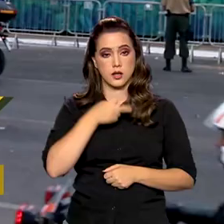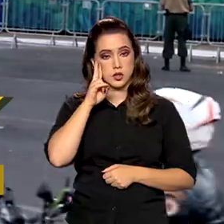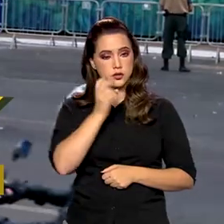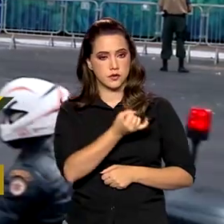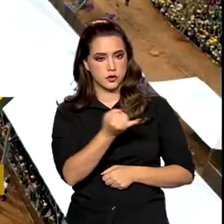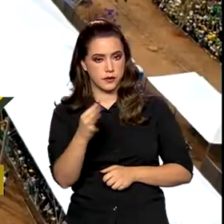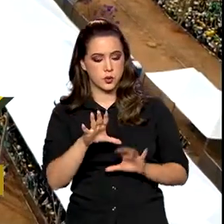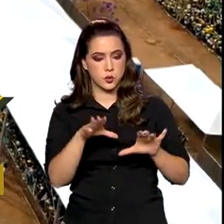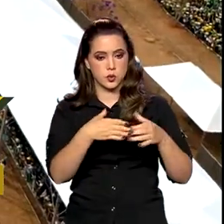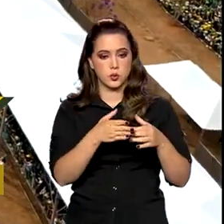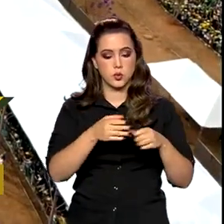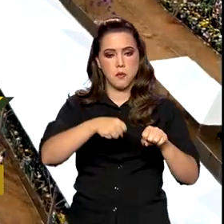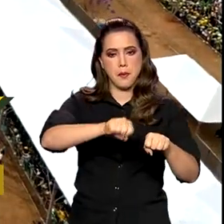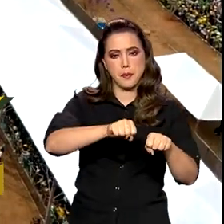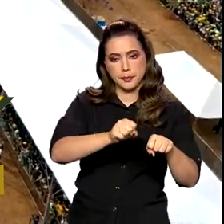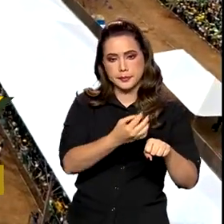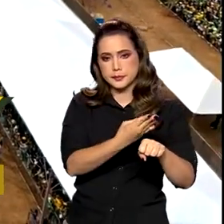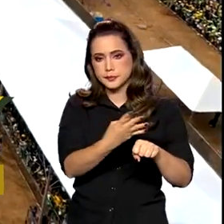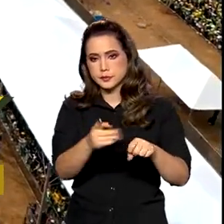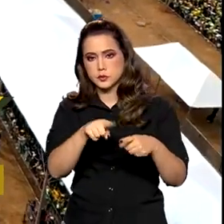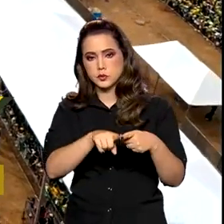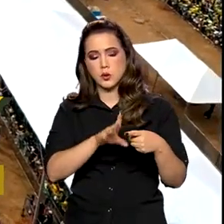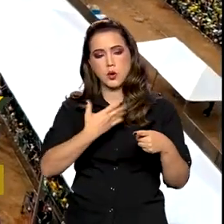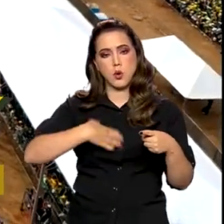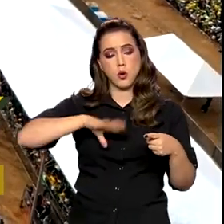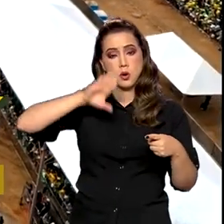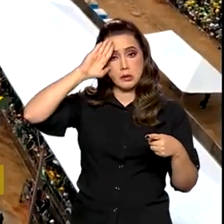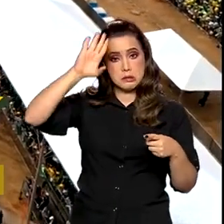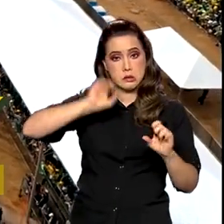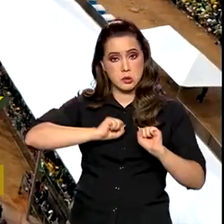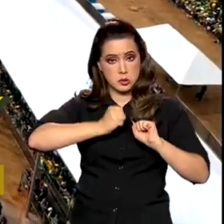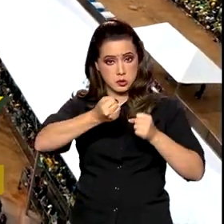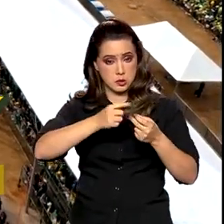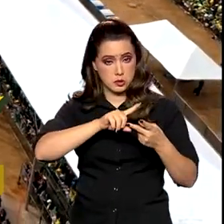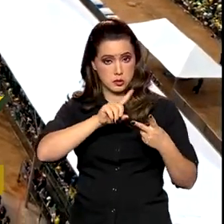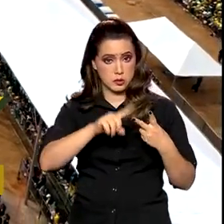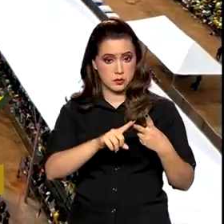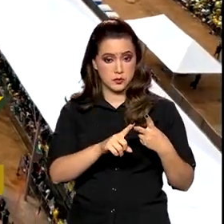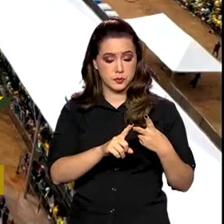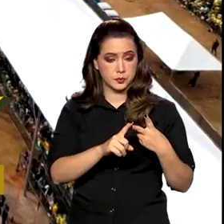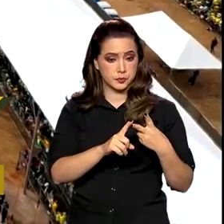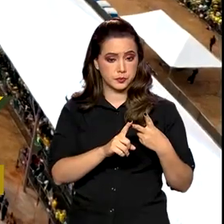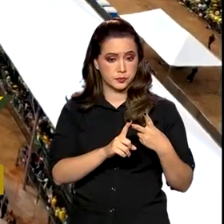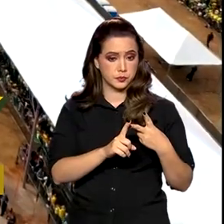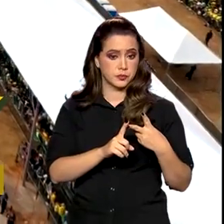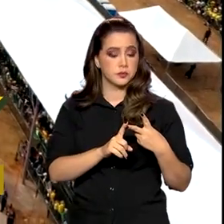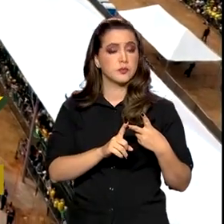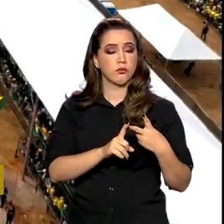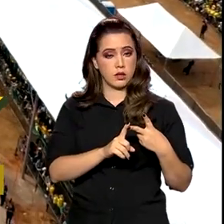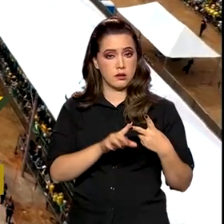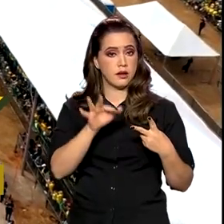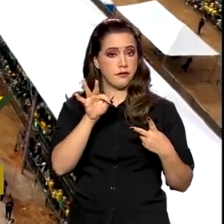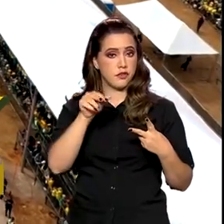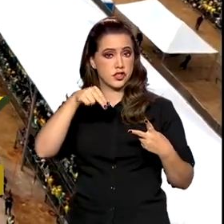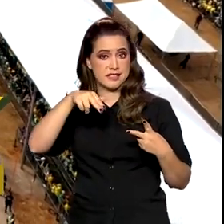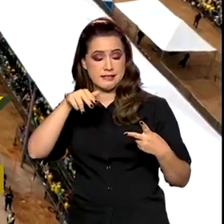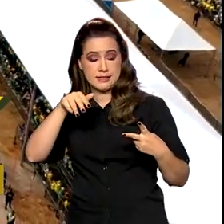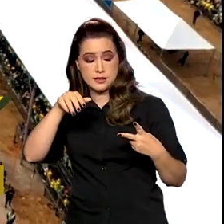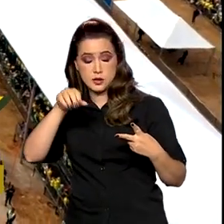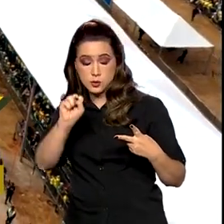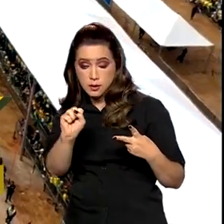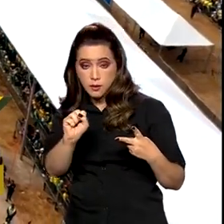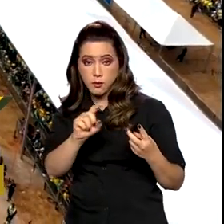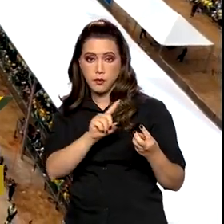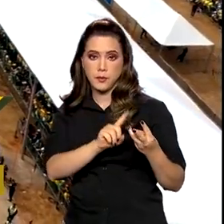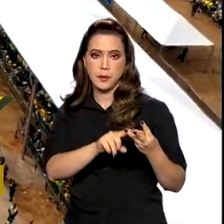nós temos batedores ali das Forças Armadas, né, da, da Força Nacional de Segurança, da Polícia Federal,